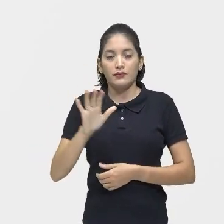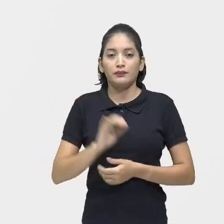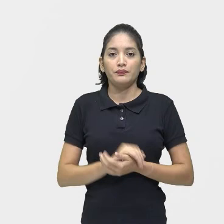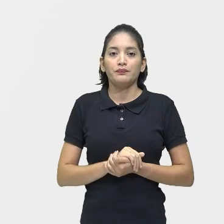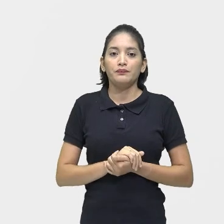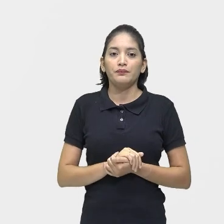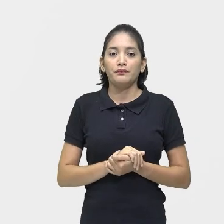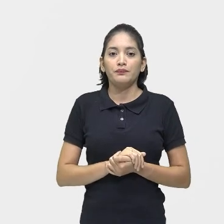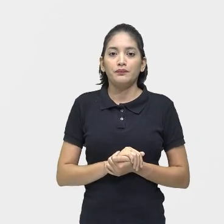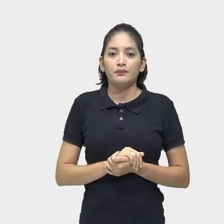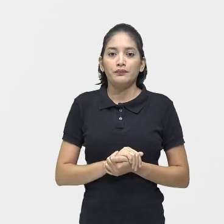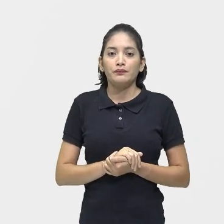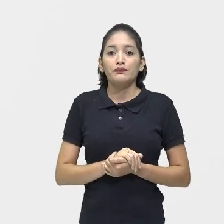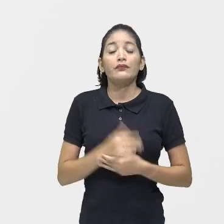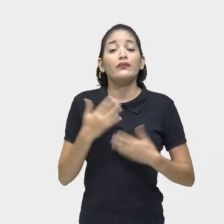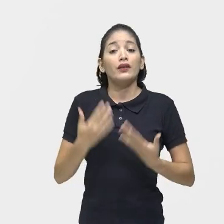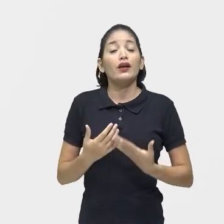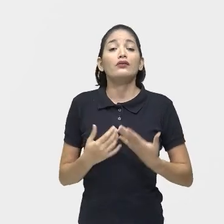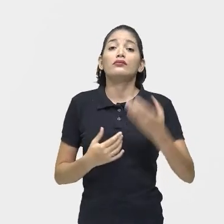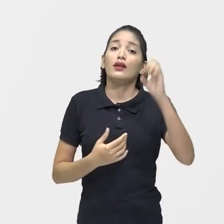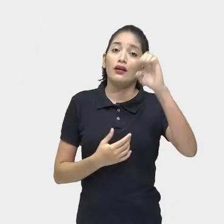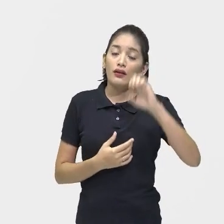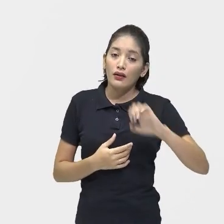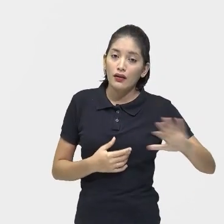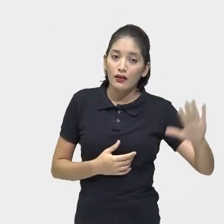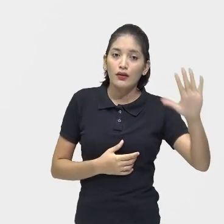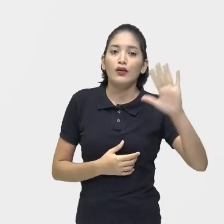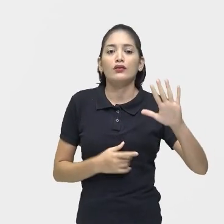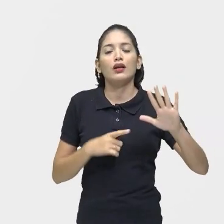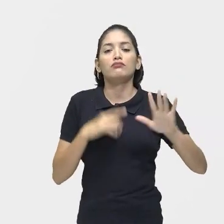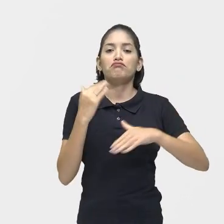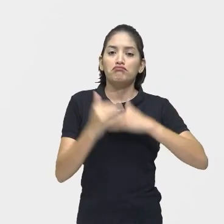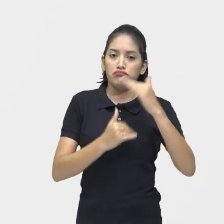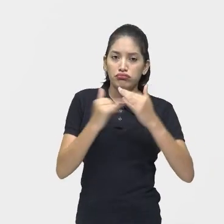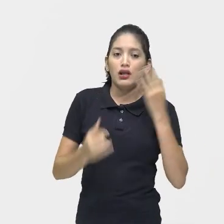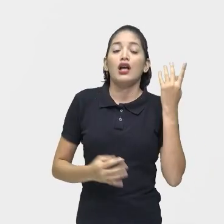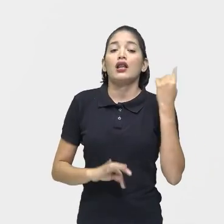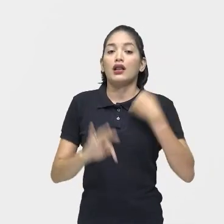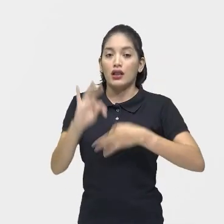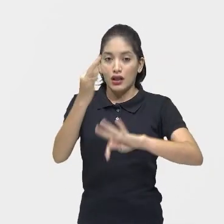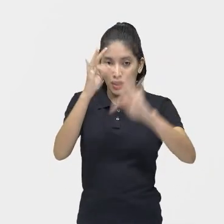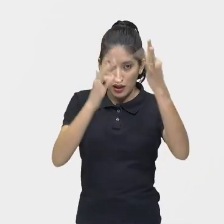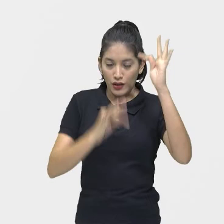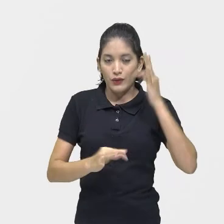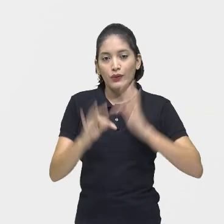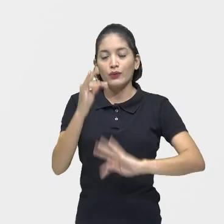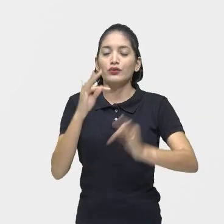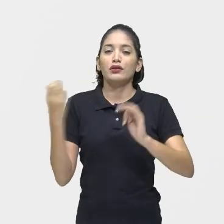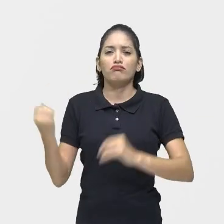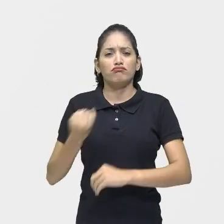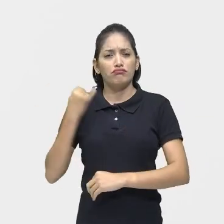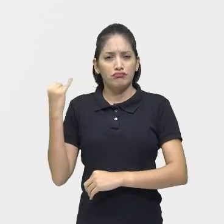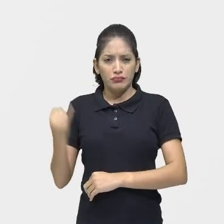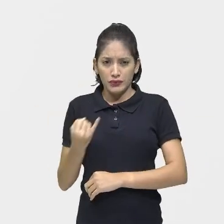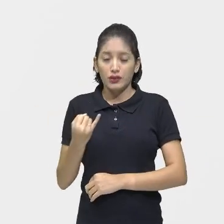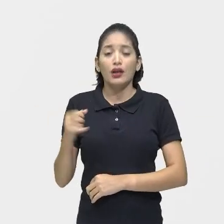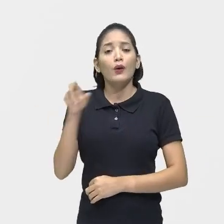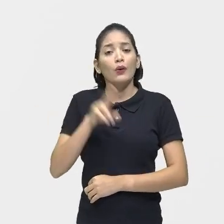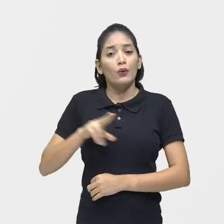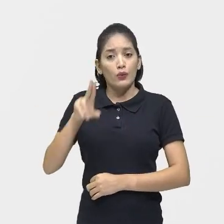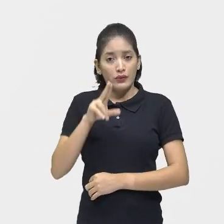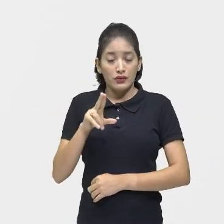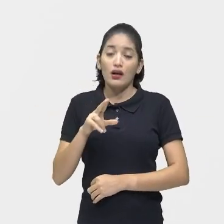Aí nós vimos que na Europa Ocidental a gente tem também o desenvolvimento de tecnologia, né, tecnologia de ponta, que é